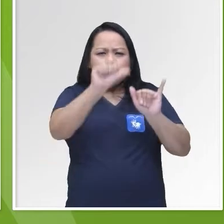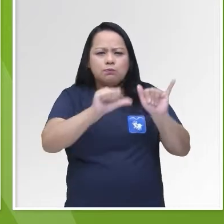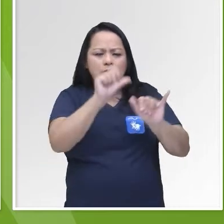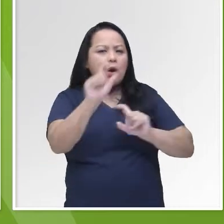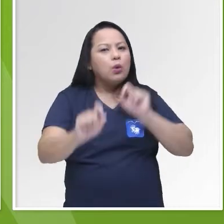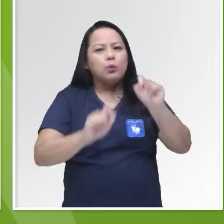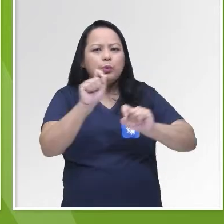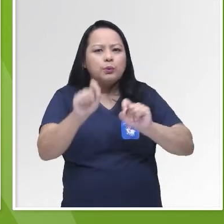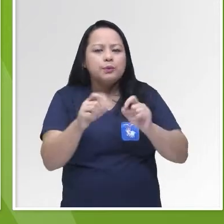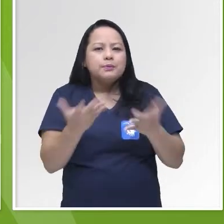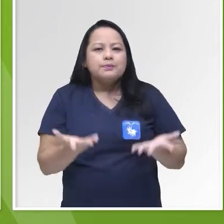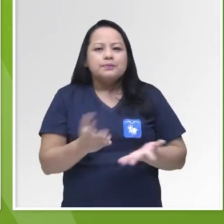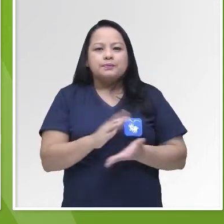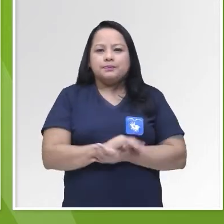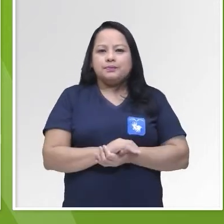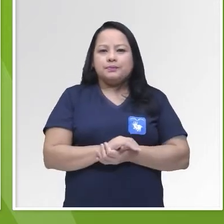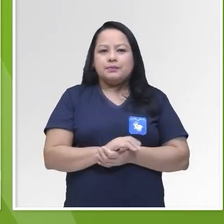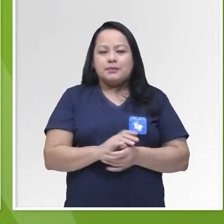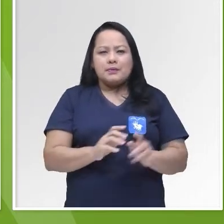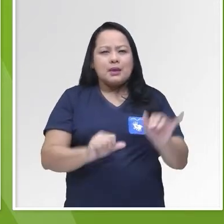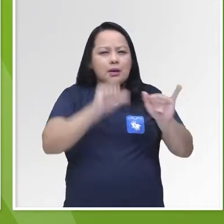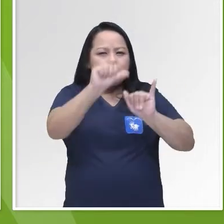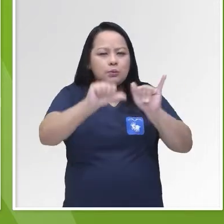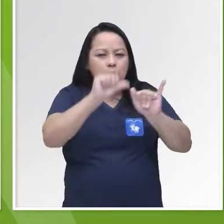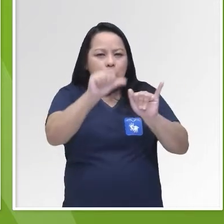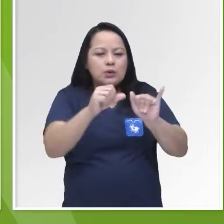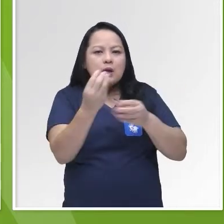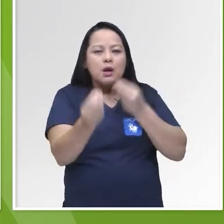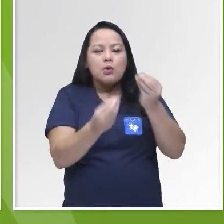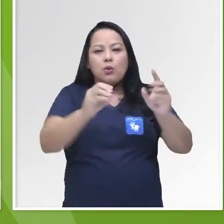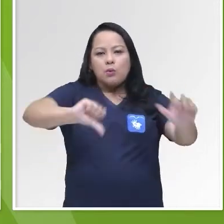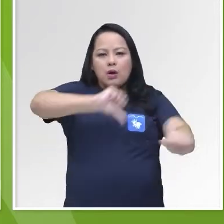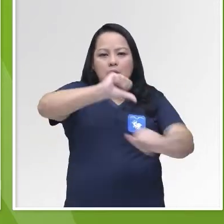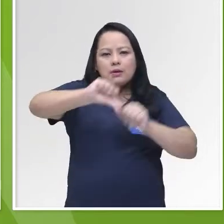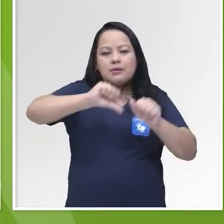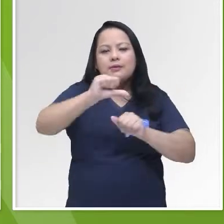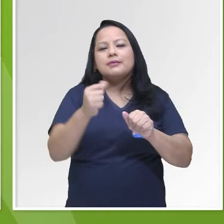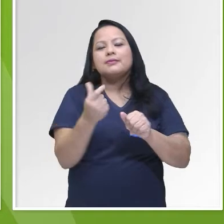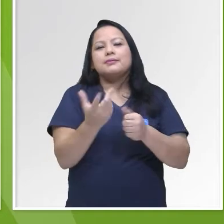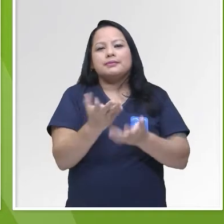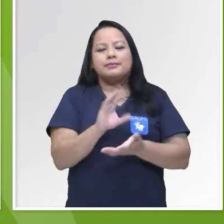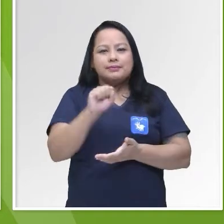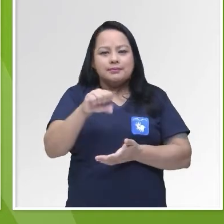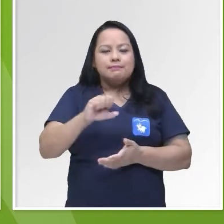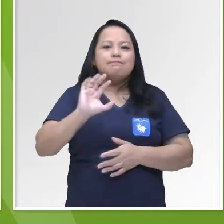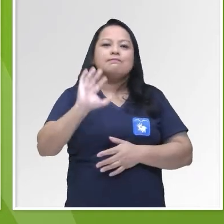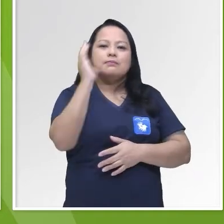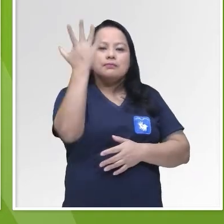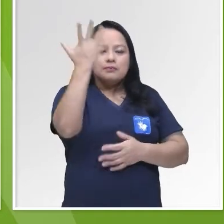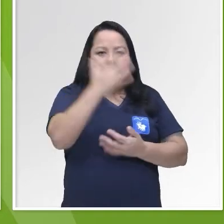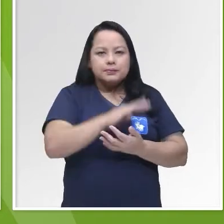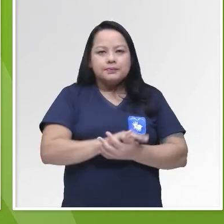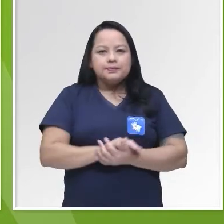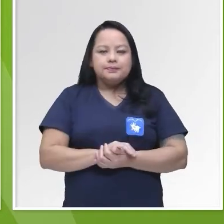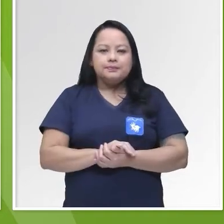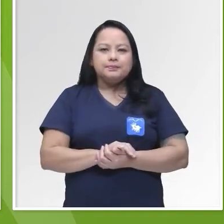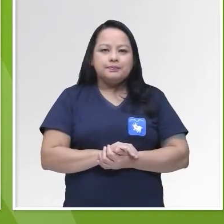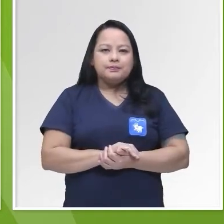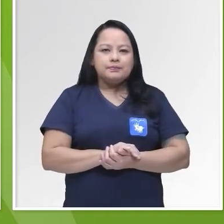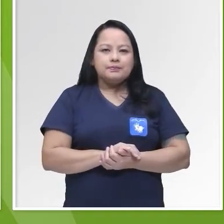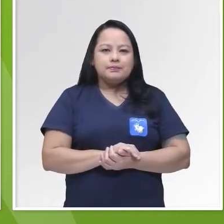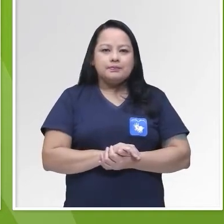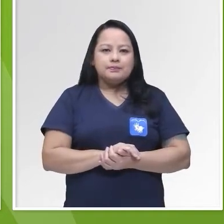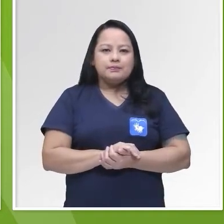química, né? As reações químicas é uma transformação que ocorre